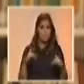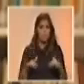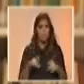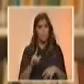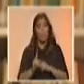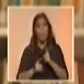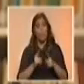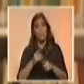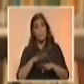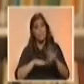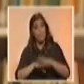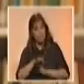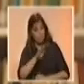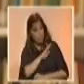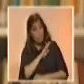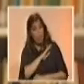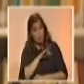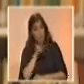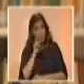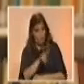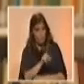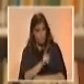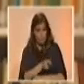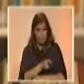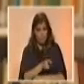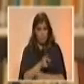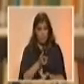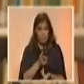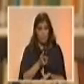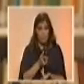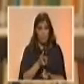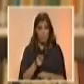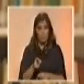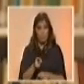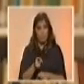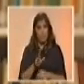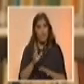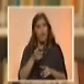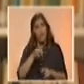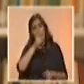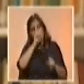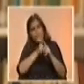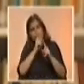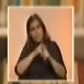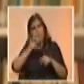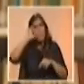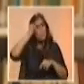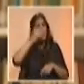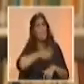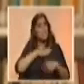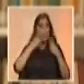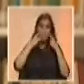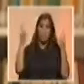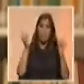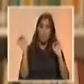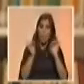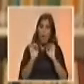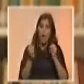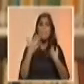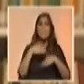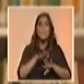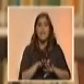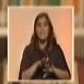intencionalmente. Não propriamente para prejudicar a saúde pública, como é óbvio, mas mais por